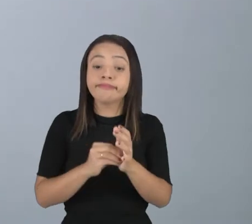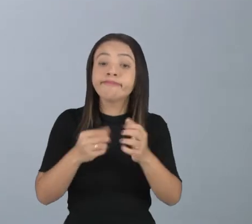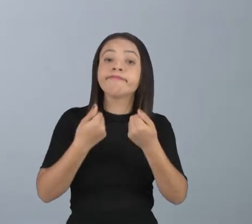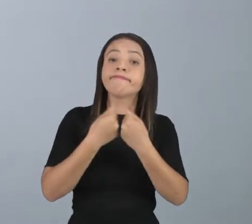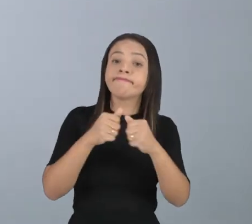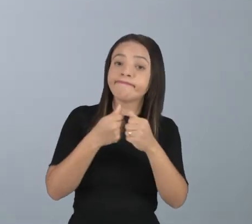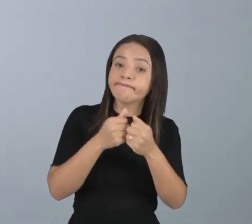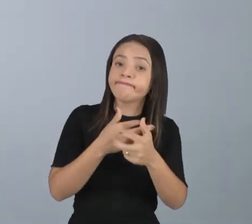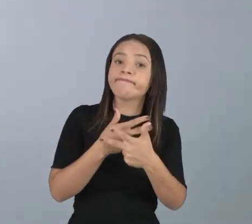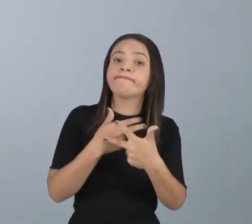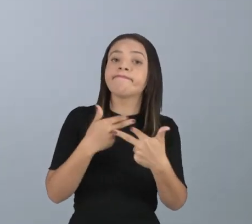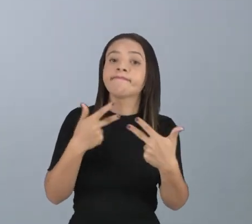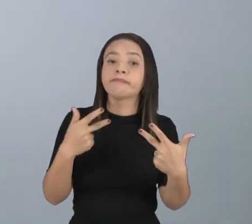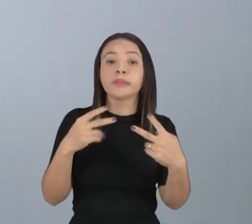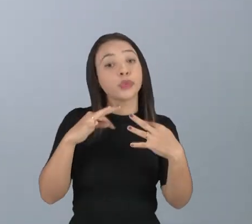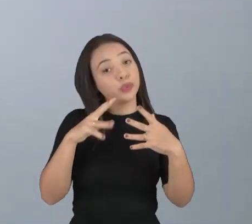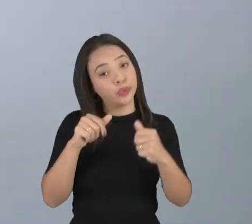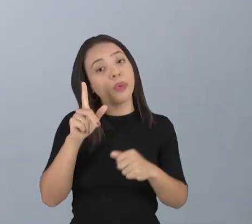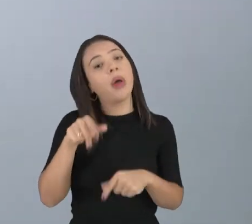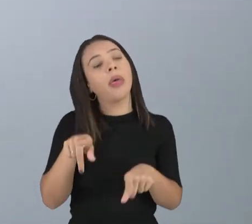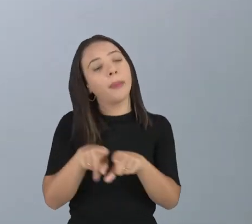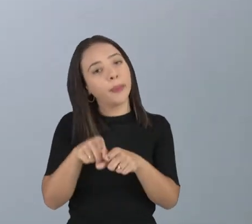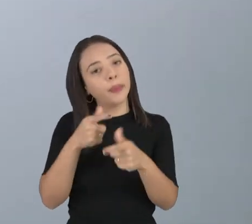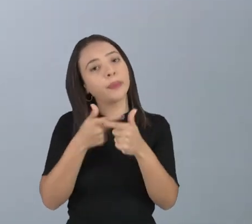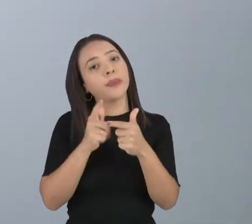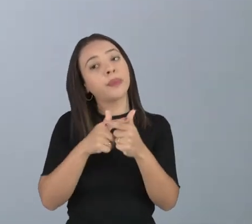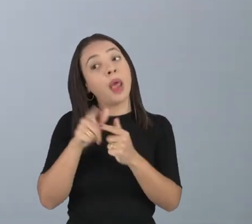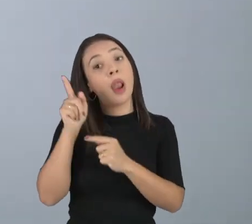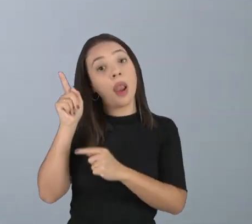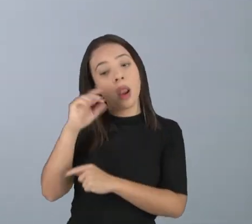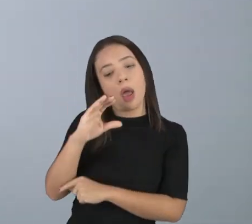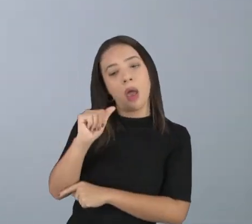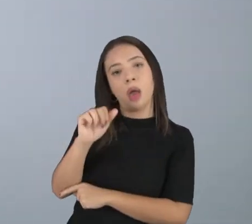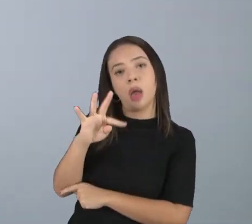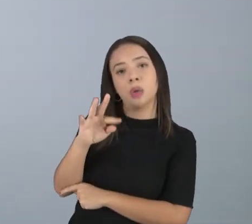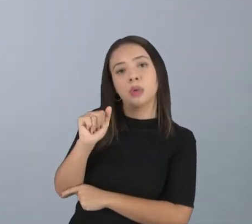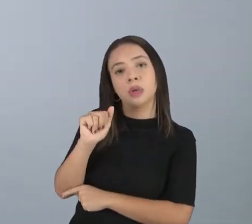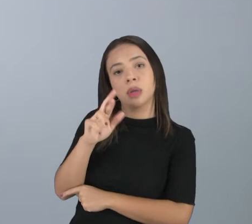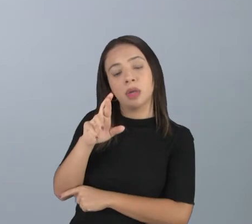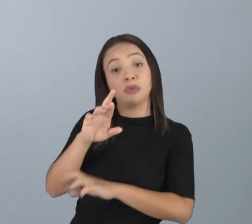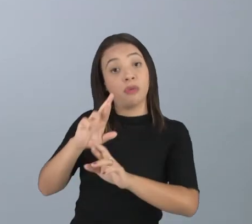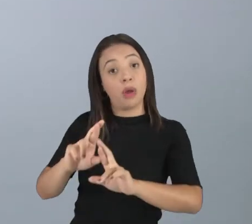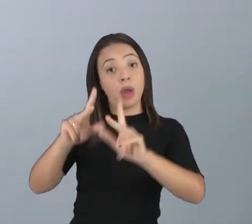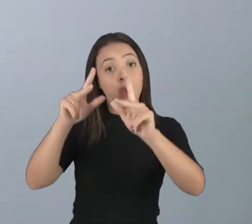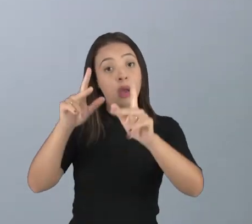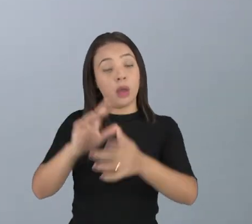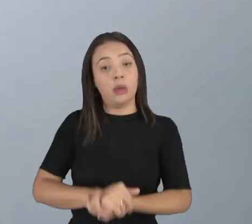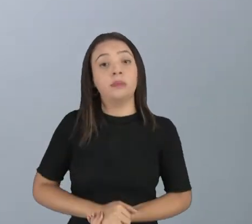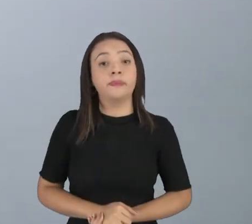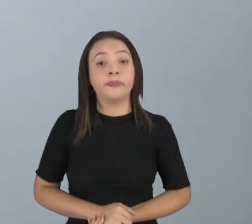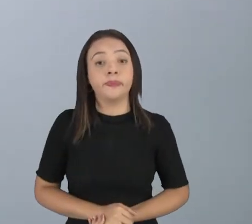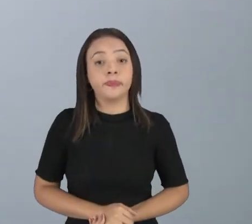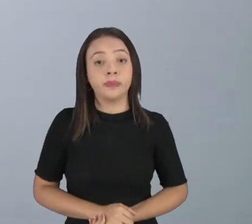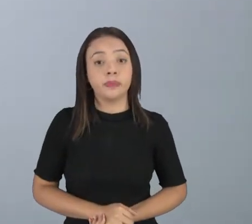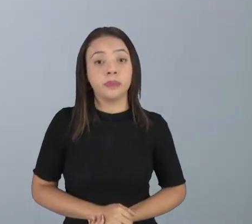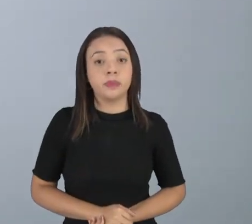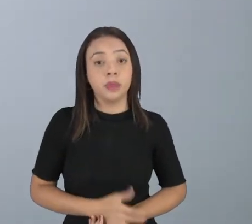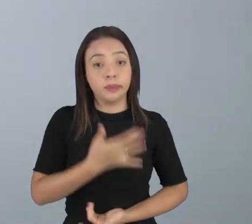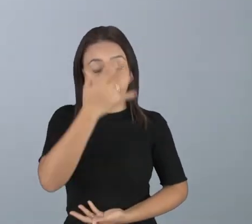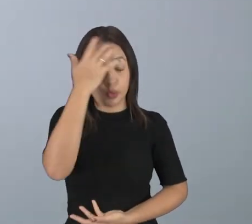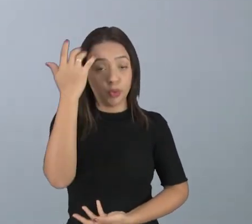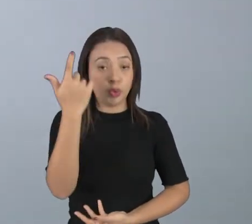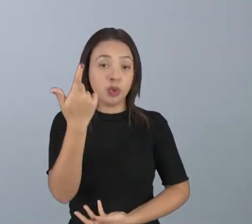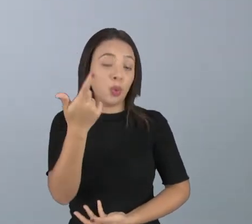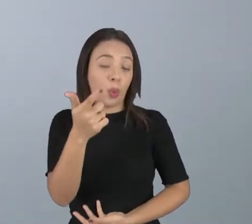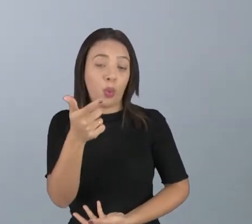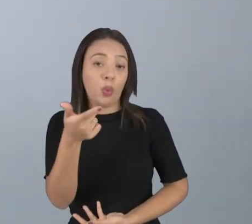é bem complicado, né? Então, lá no Catar, não. No Catar, as pessoas, elas não concentram um alto índice de riqueza, mas